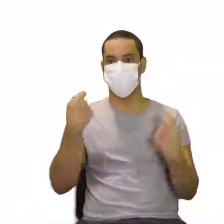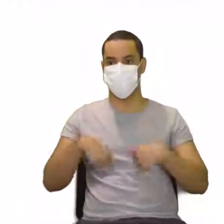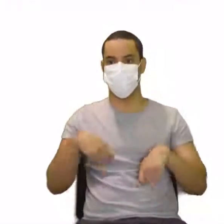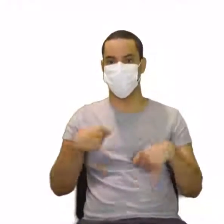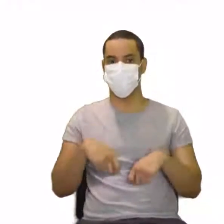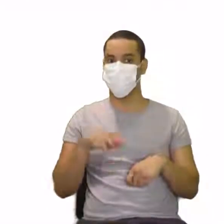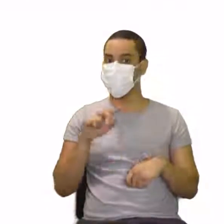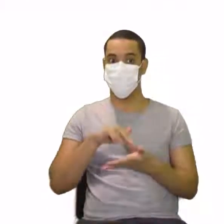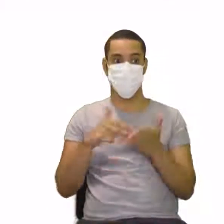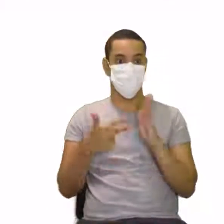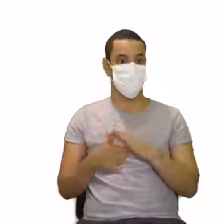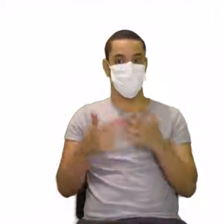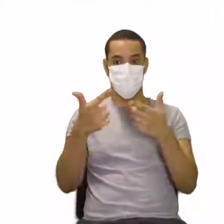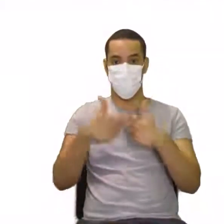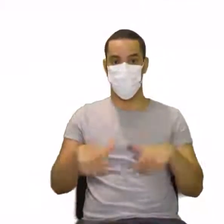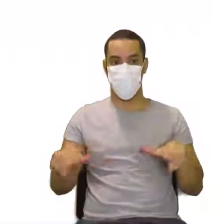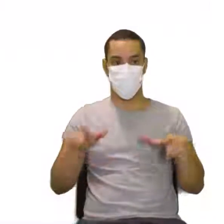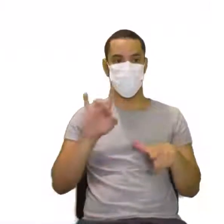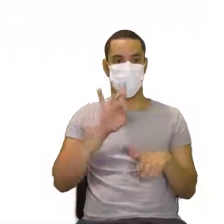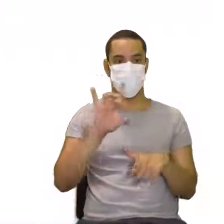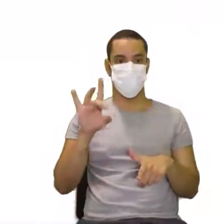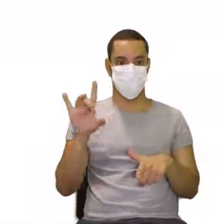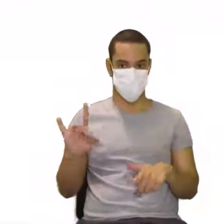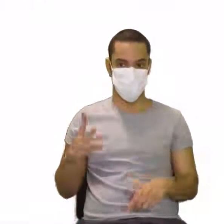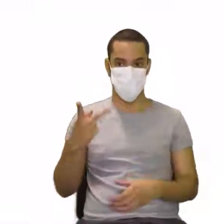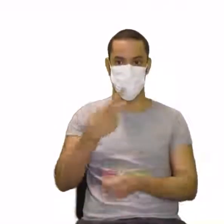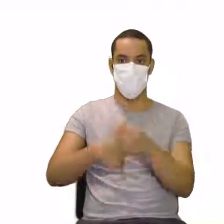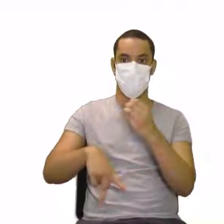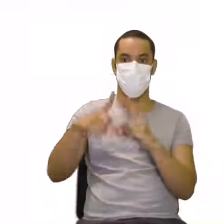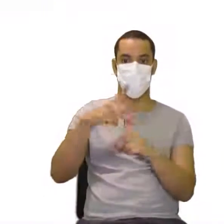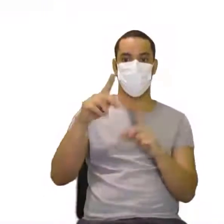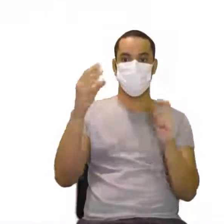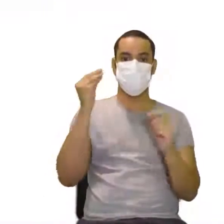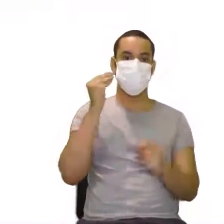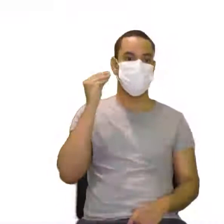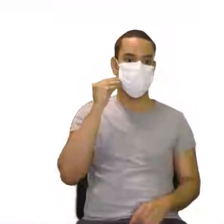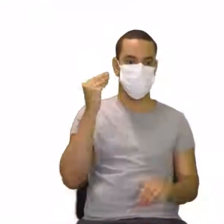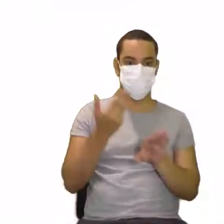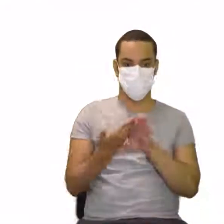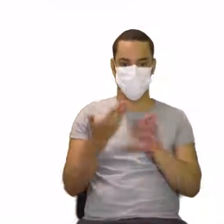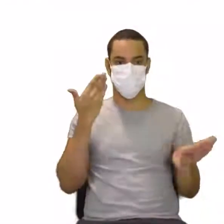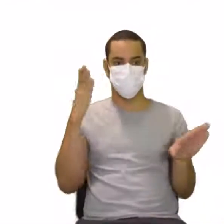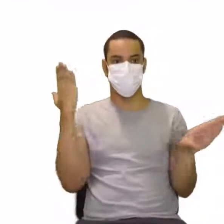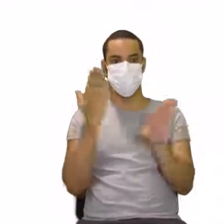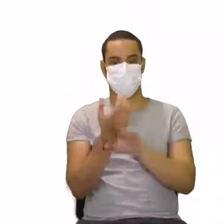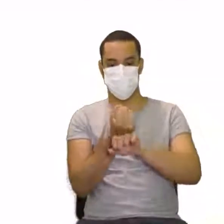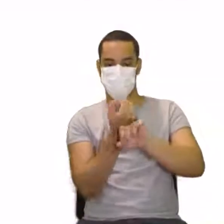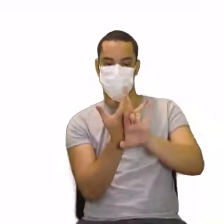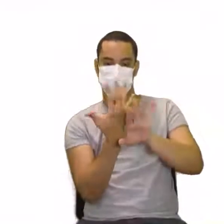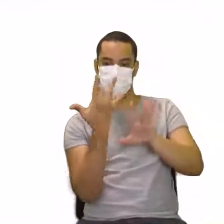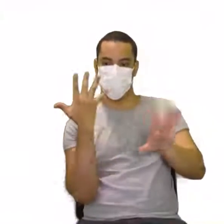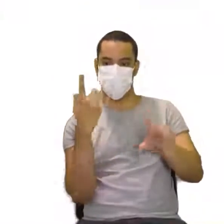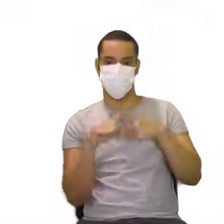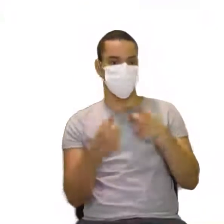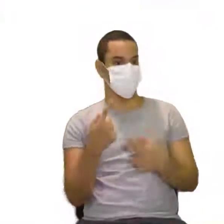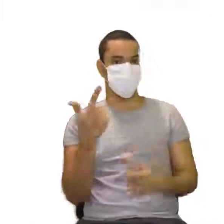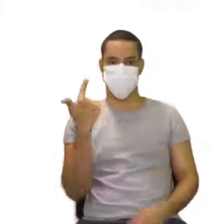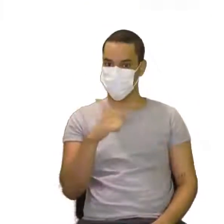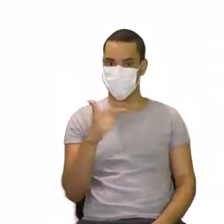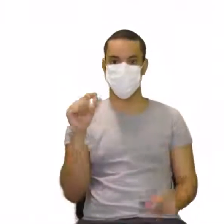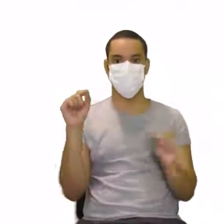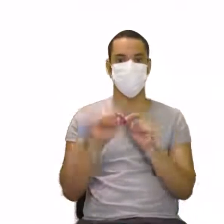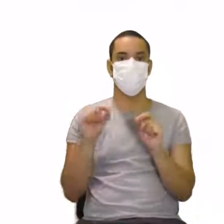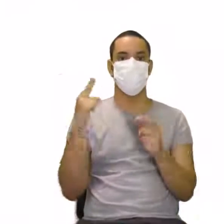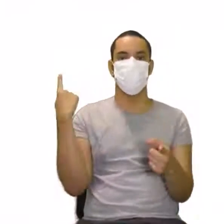torna neutra. Cada próton do núcleo tenta afastar outro próton, e devido à repulsão elétrica, só não faz por causa